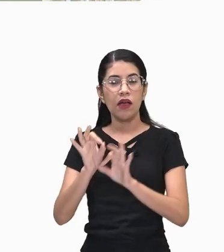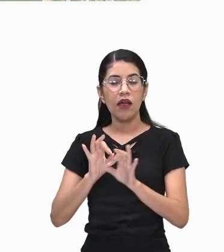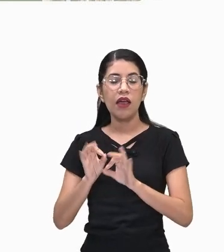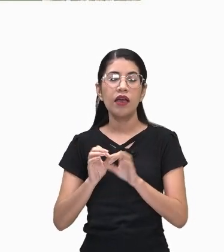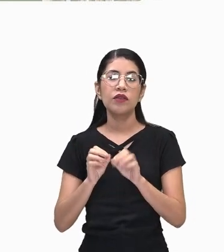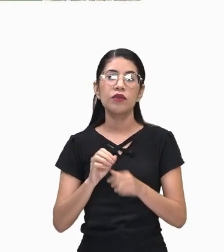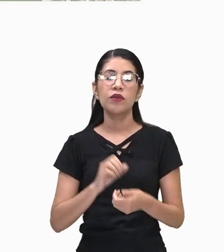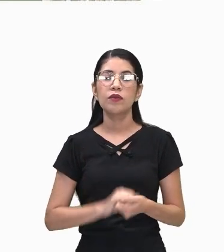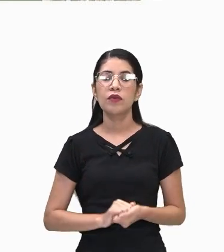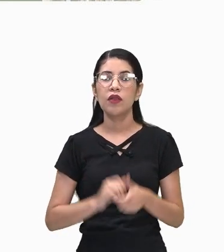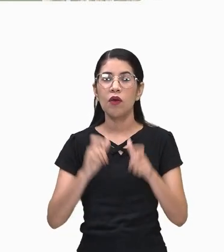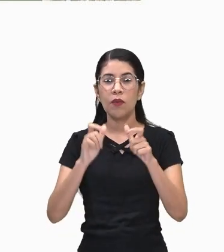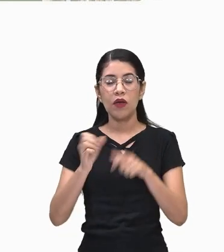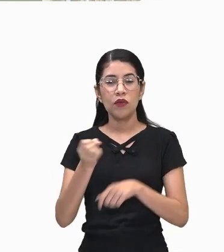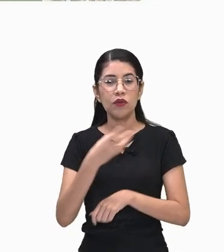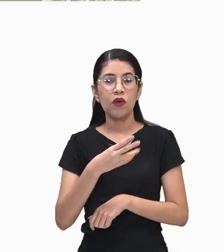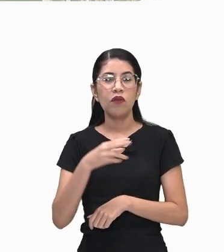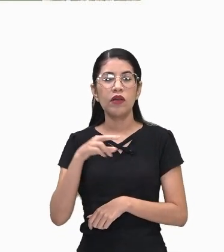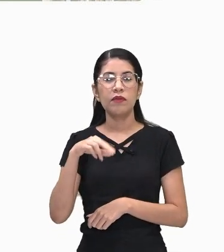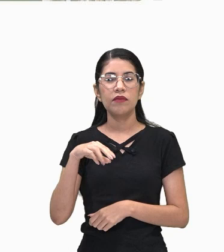rodovia M070, né?